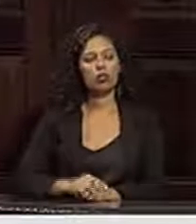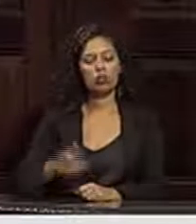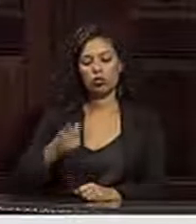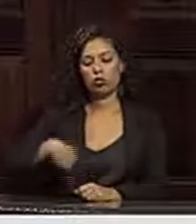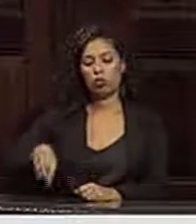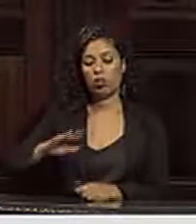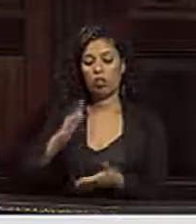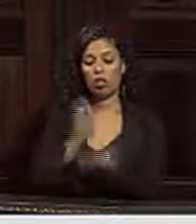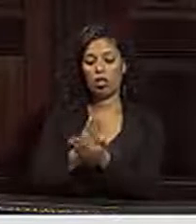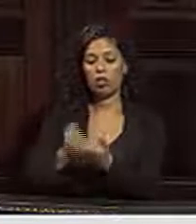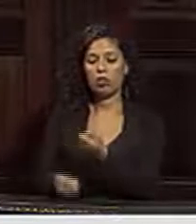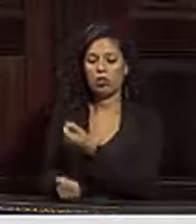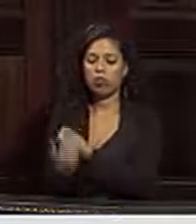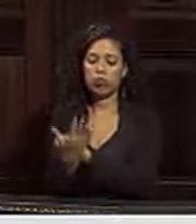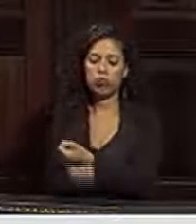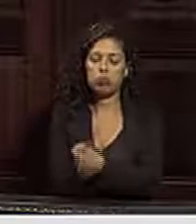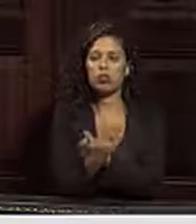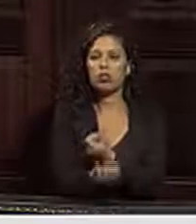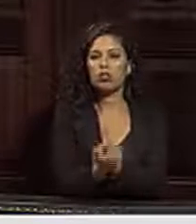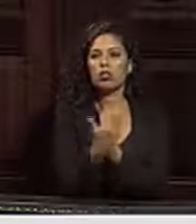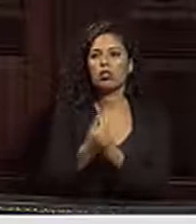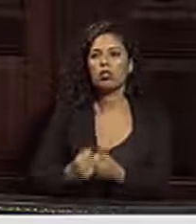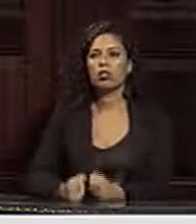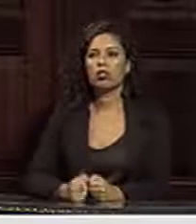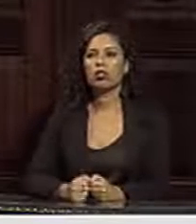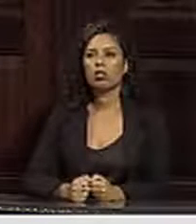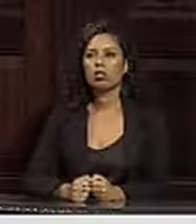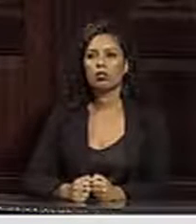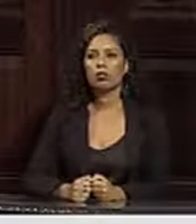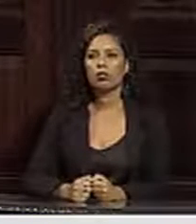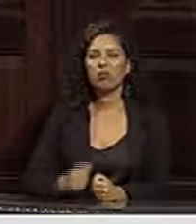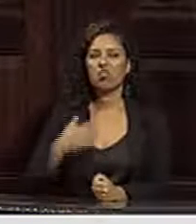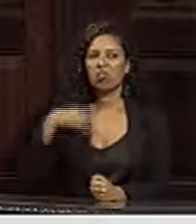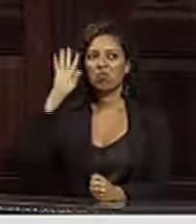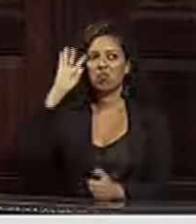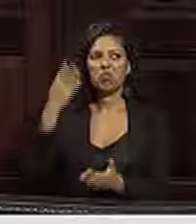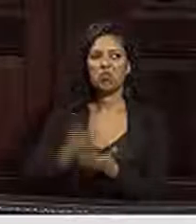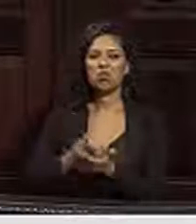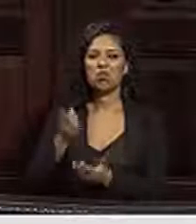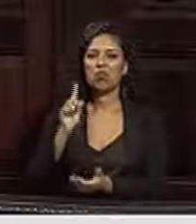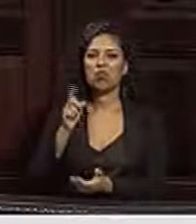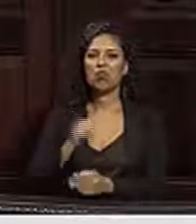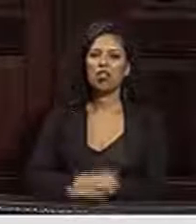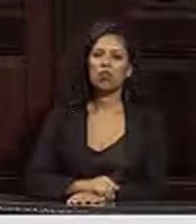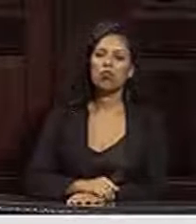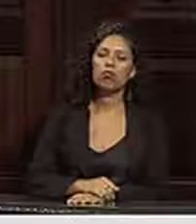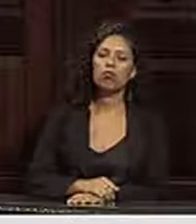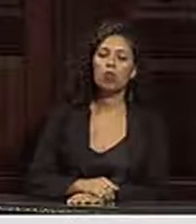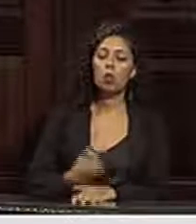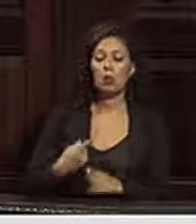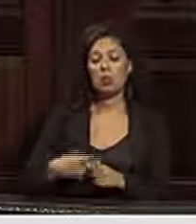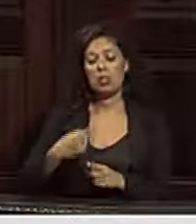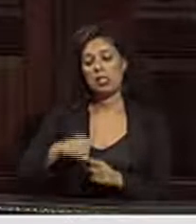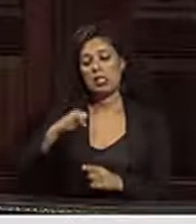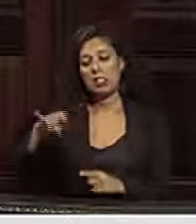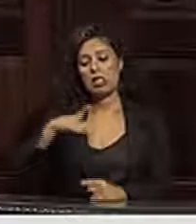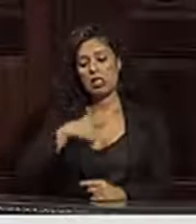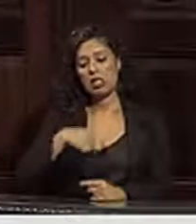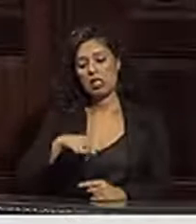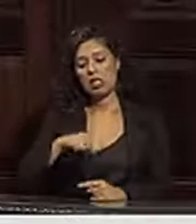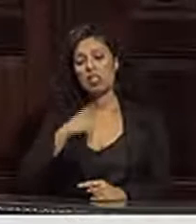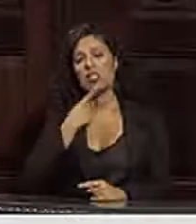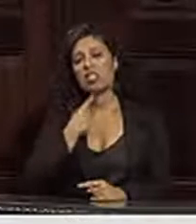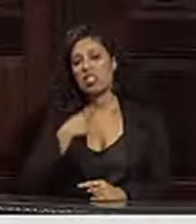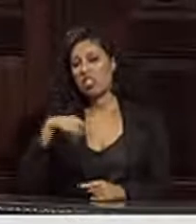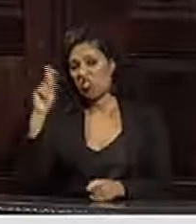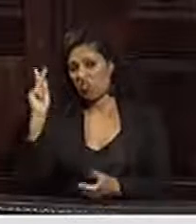acabar com a corrupção. Eu não acredito nisso, porque se realmente esse fosse